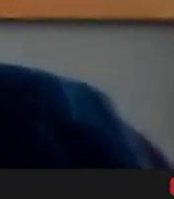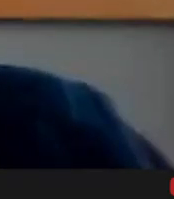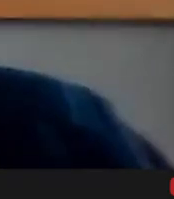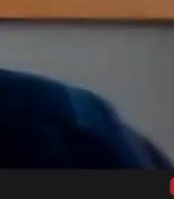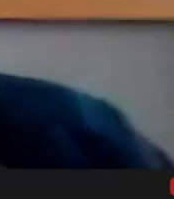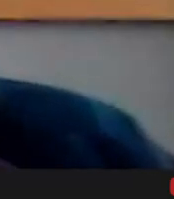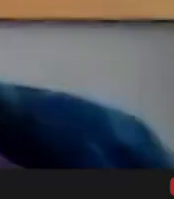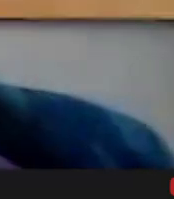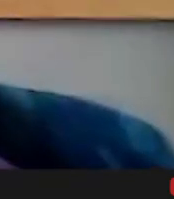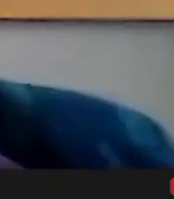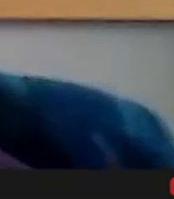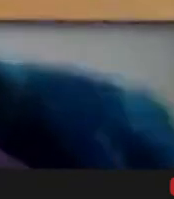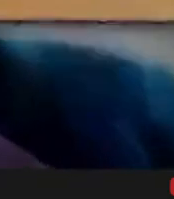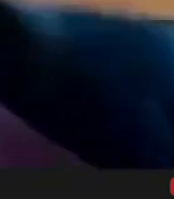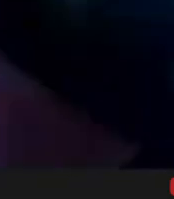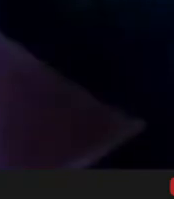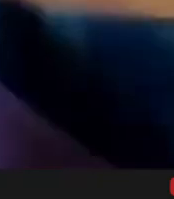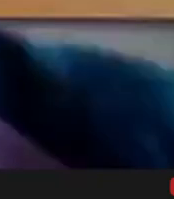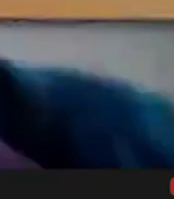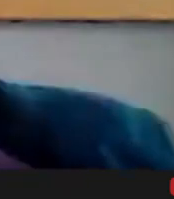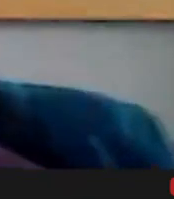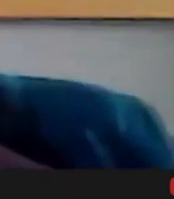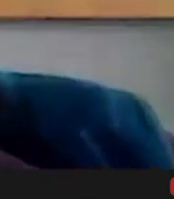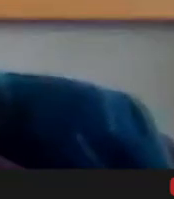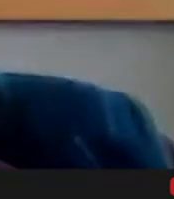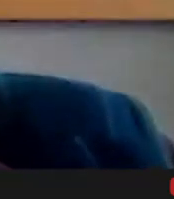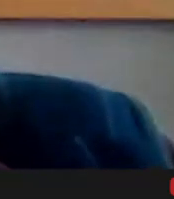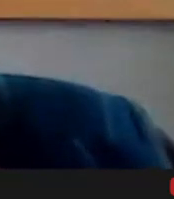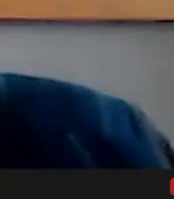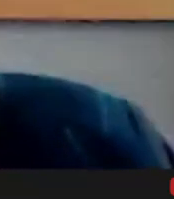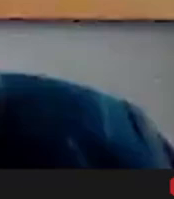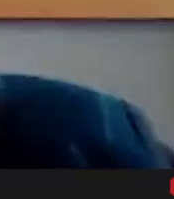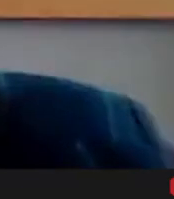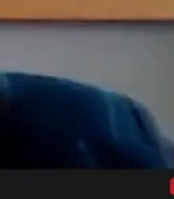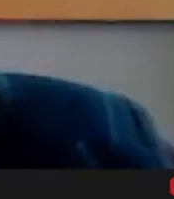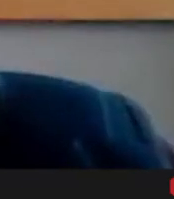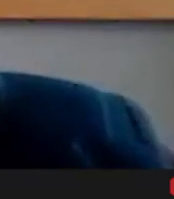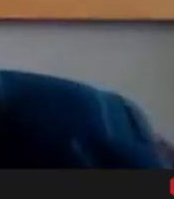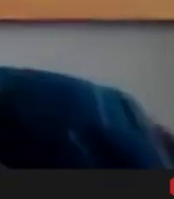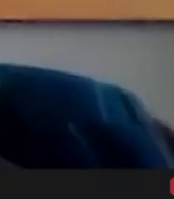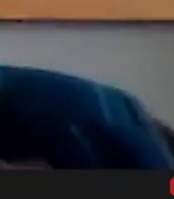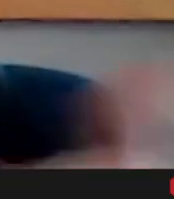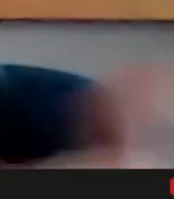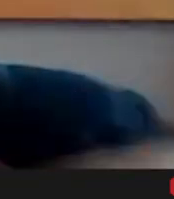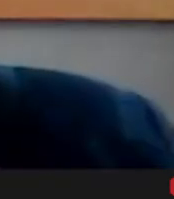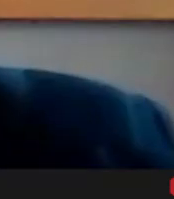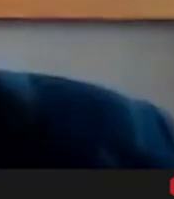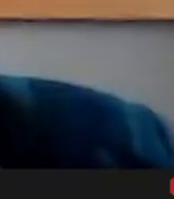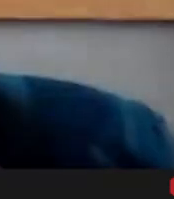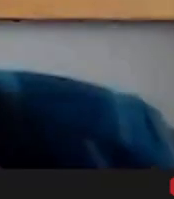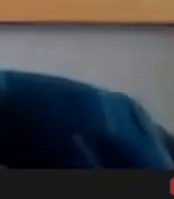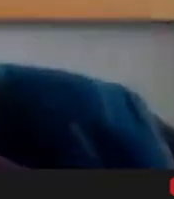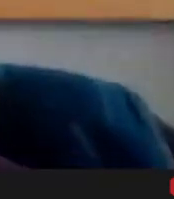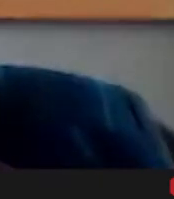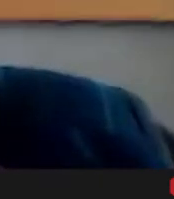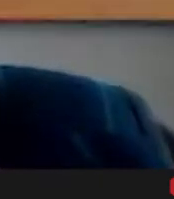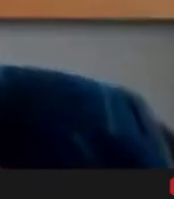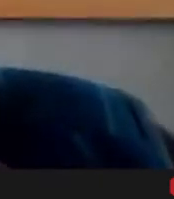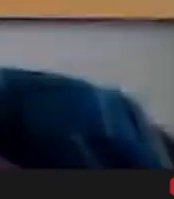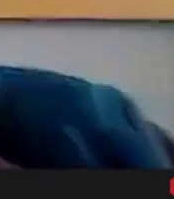o Gabeira, o nosso Orlando Silva vai entrar um pouquinho mais tarde, e nós vamos ouvindo